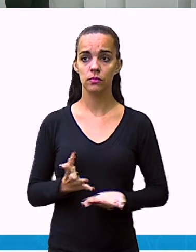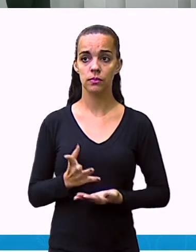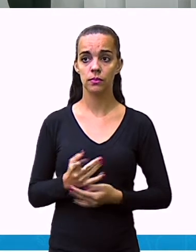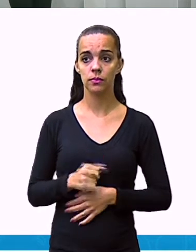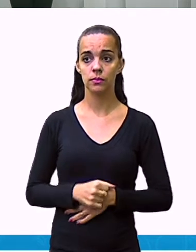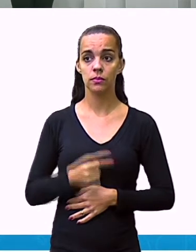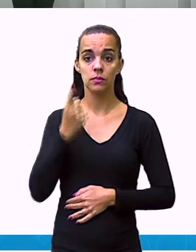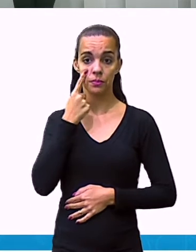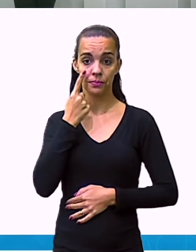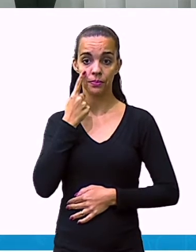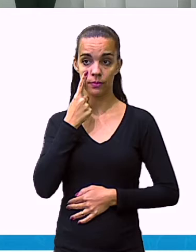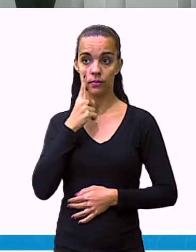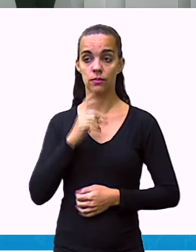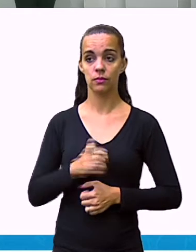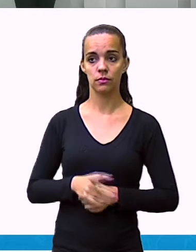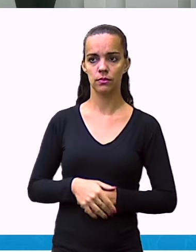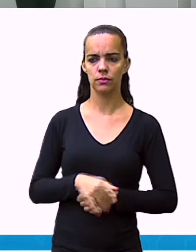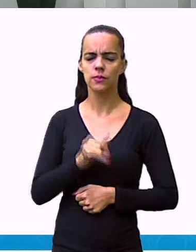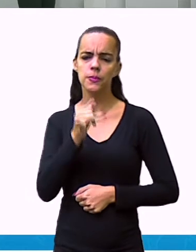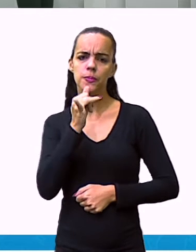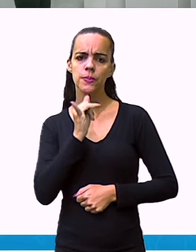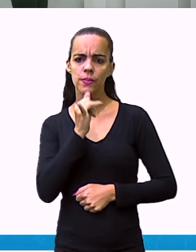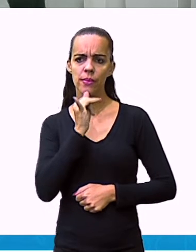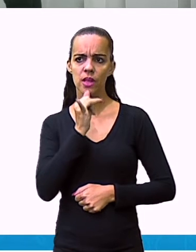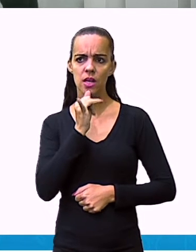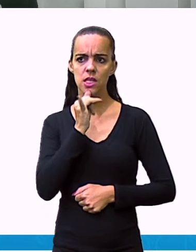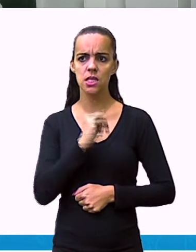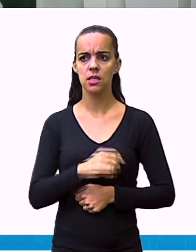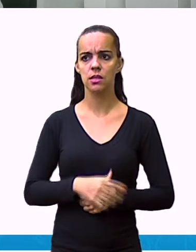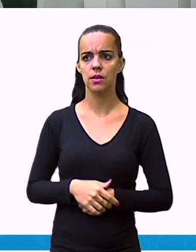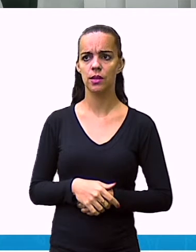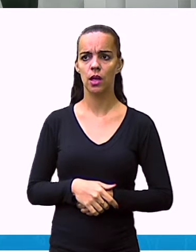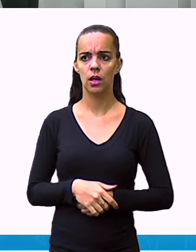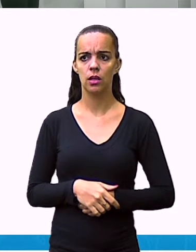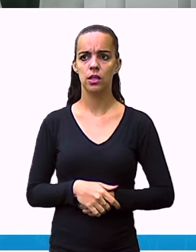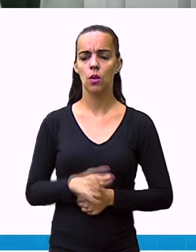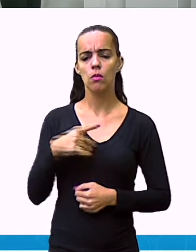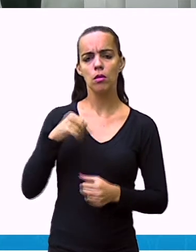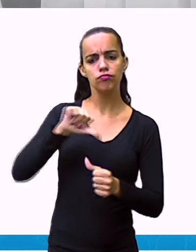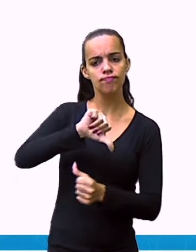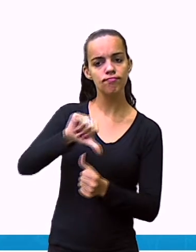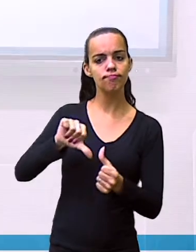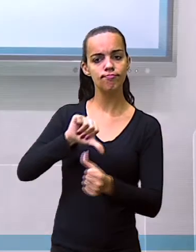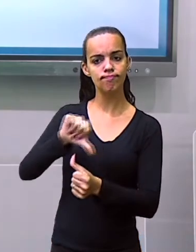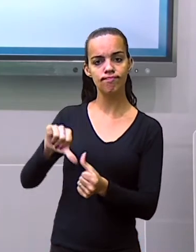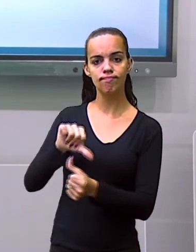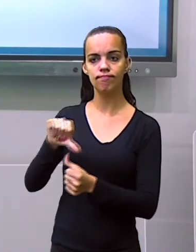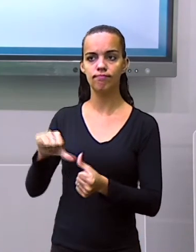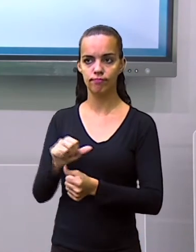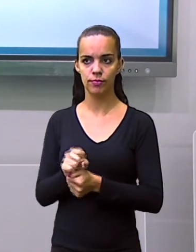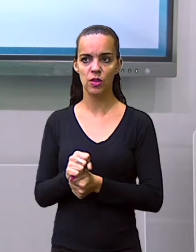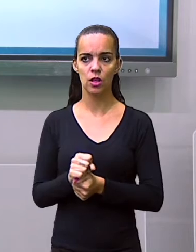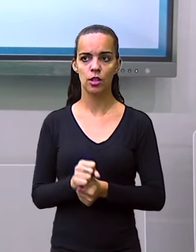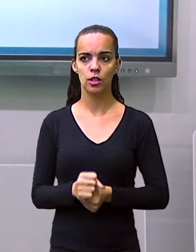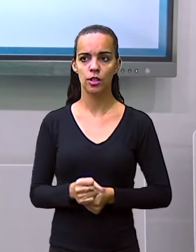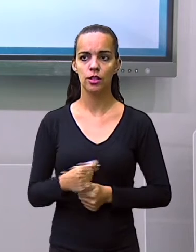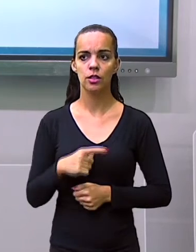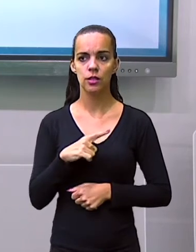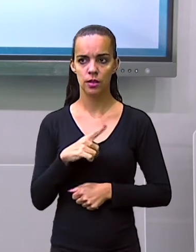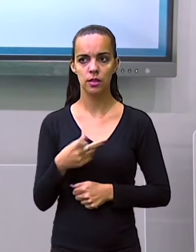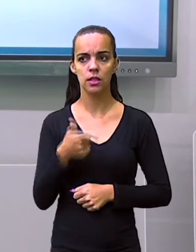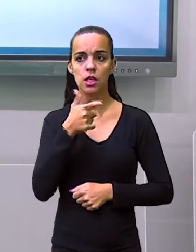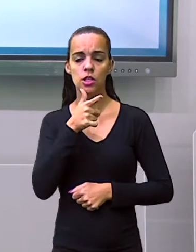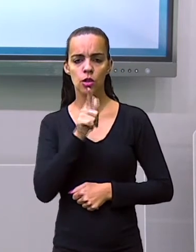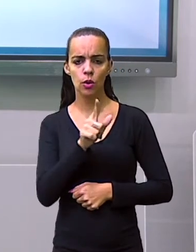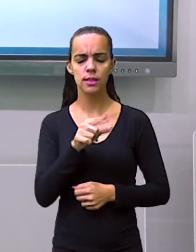e nós vamos ver aqui agora uns exemplos né dessa transformação de unidades de